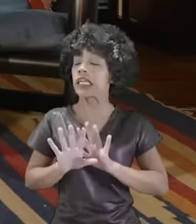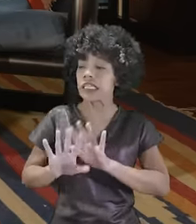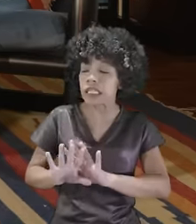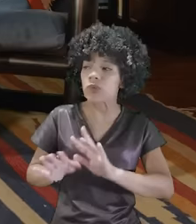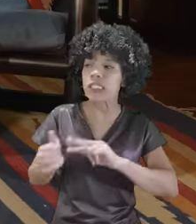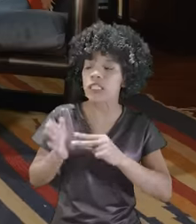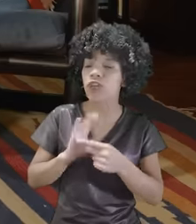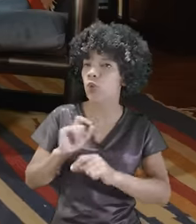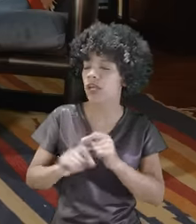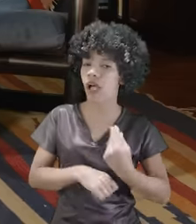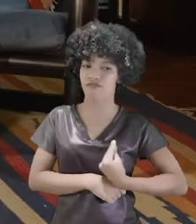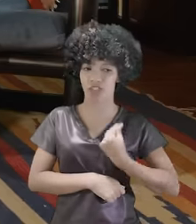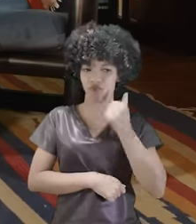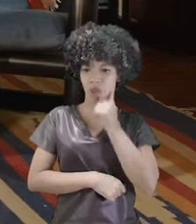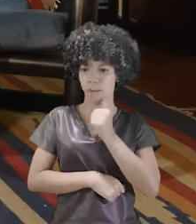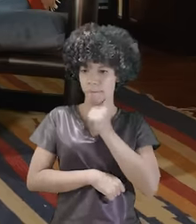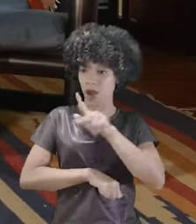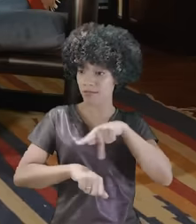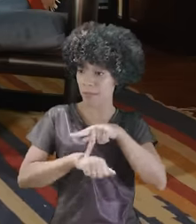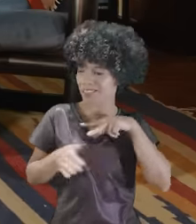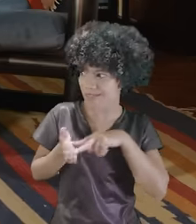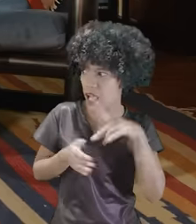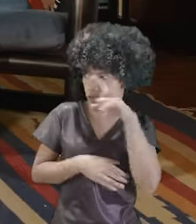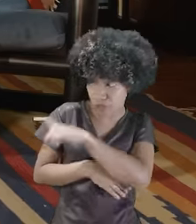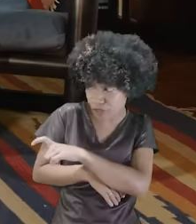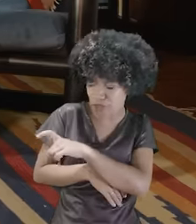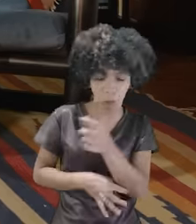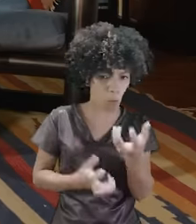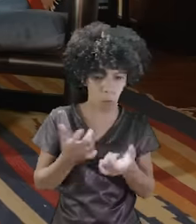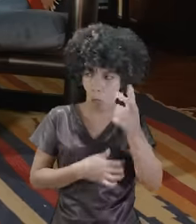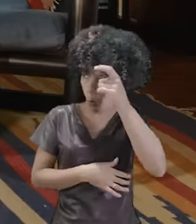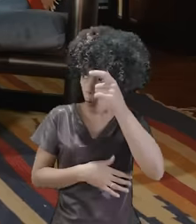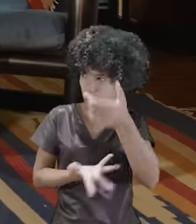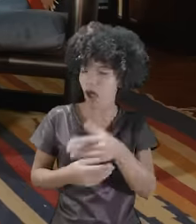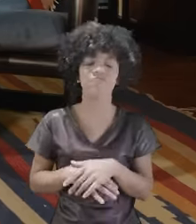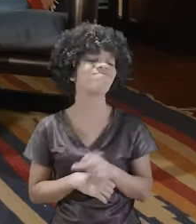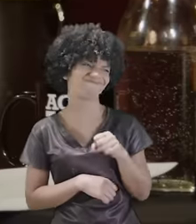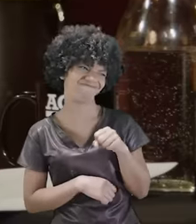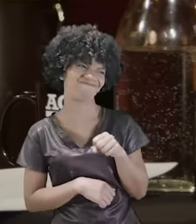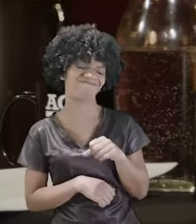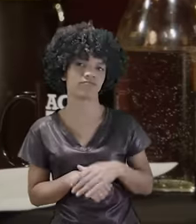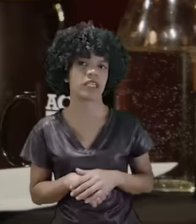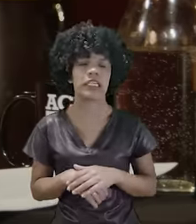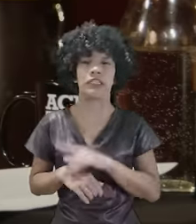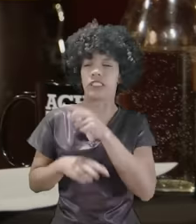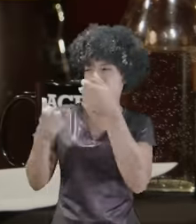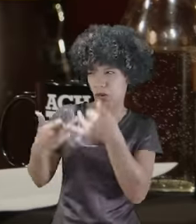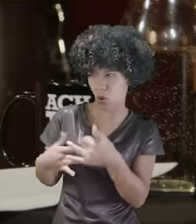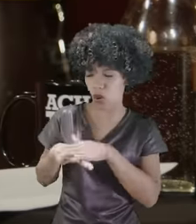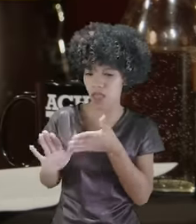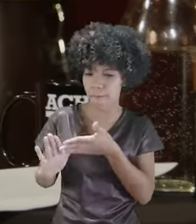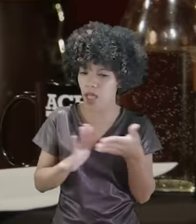vida de uma mulher Síria é difícil não inferno em lá e você falou para mim